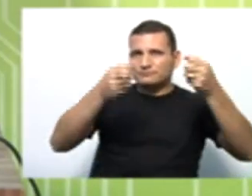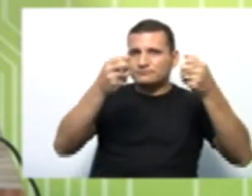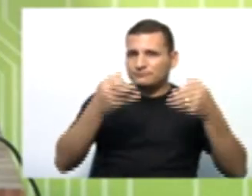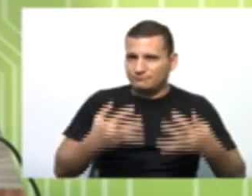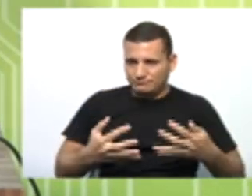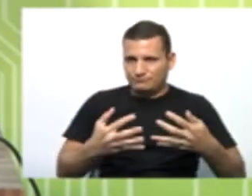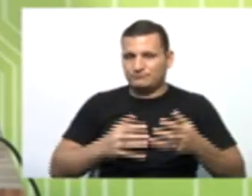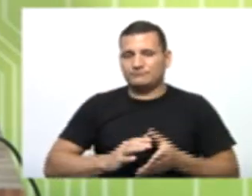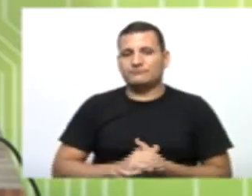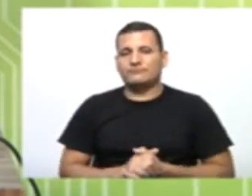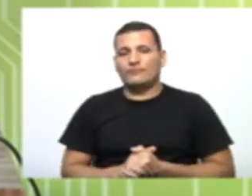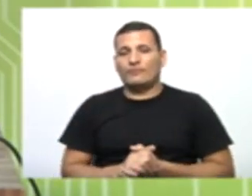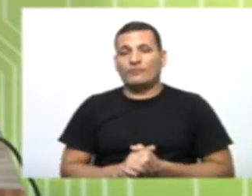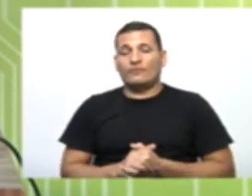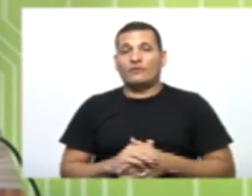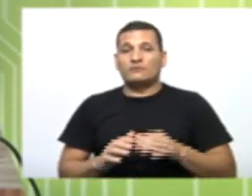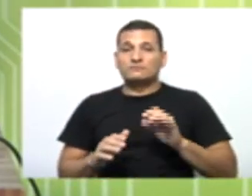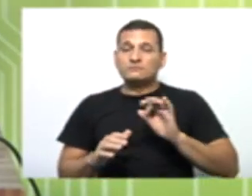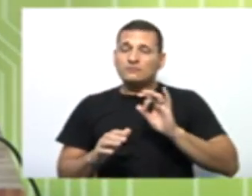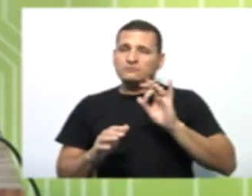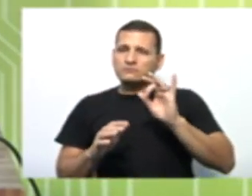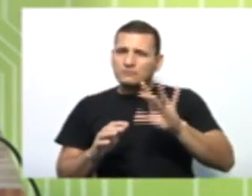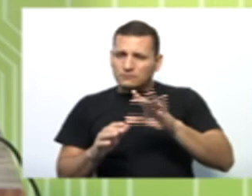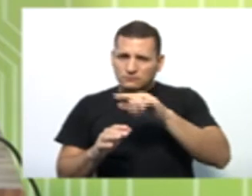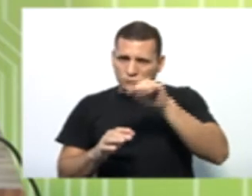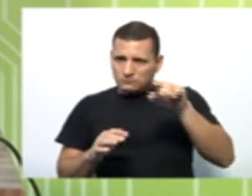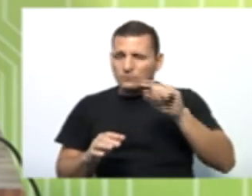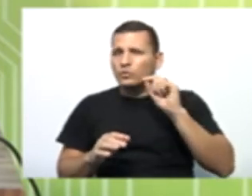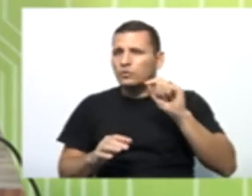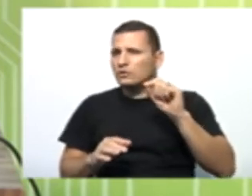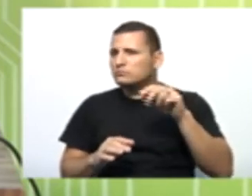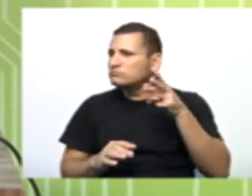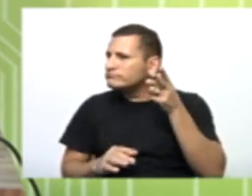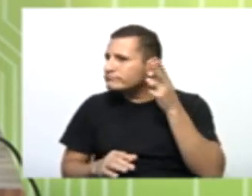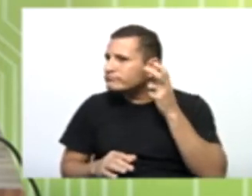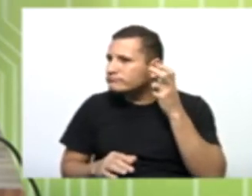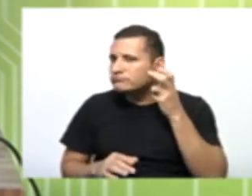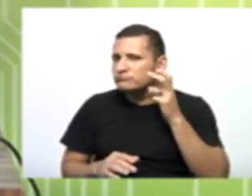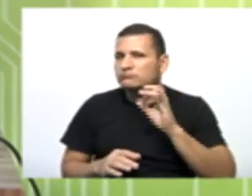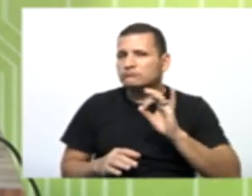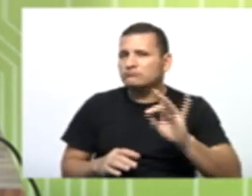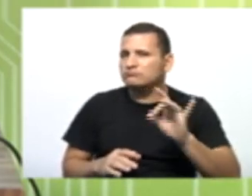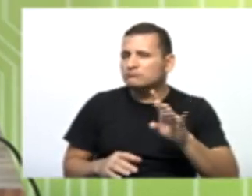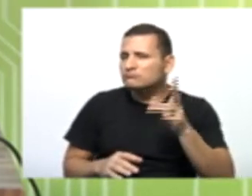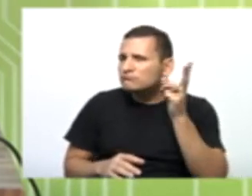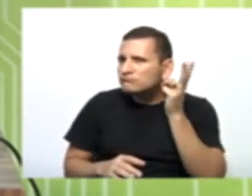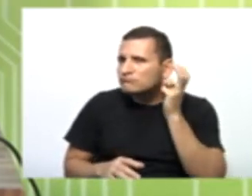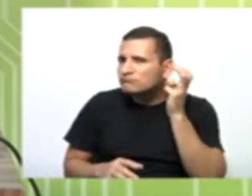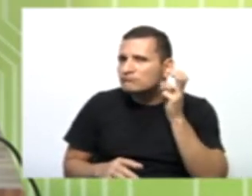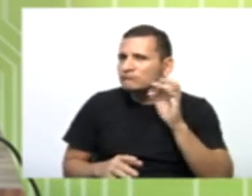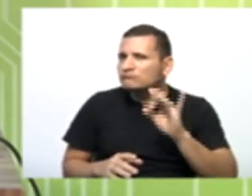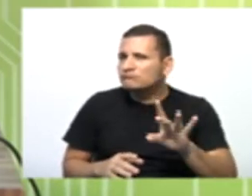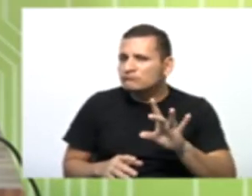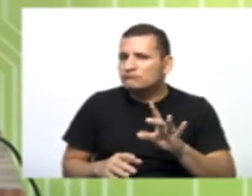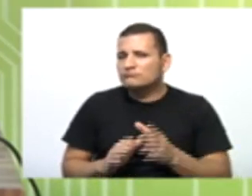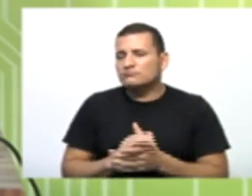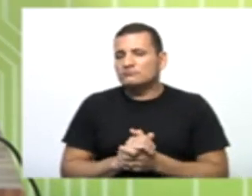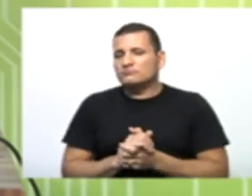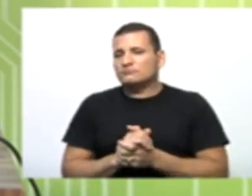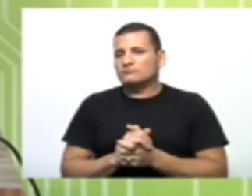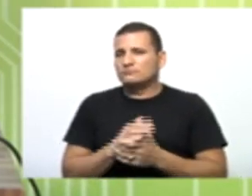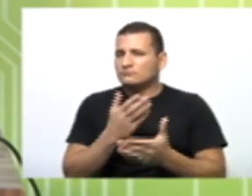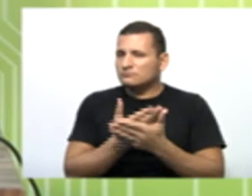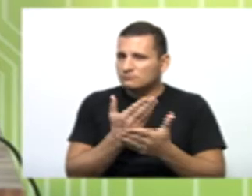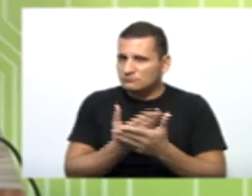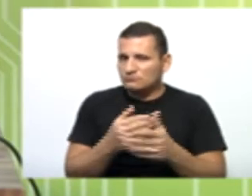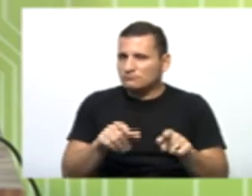em sala de aula. Então, somente nos ouvir não é somente a escuta, né, somente participar da aula não